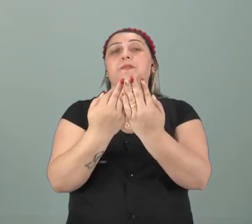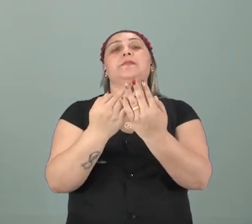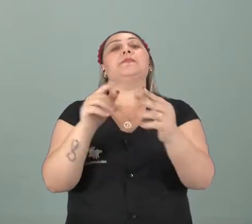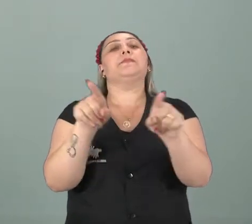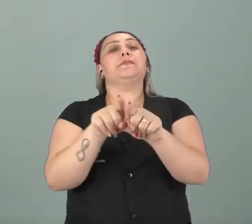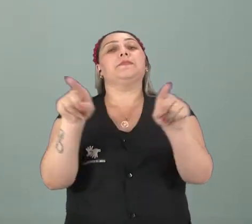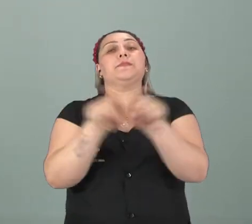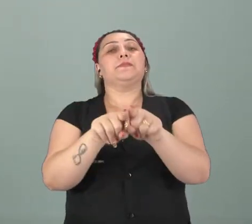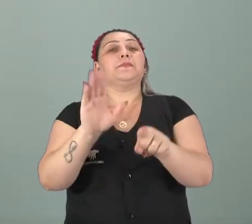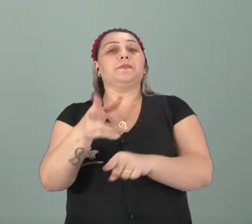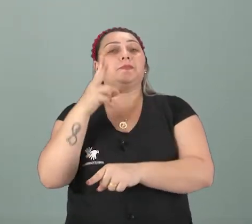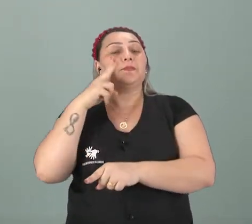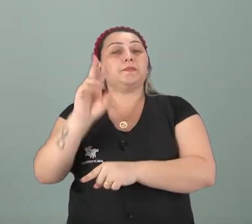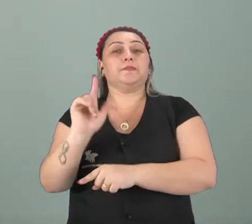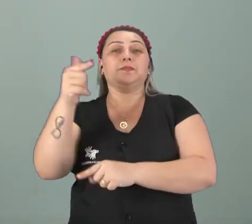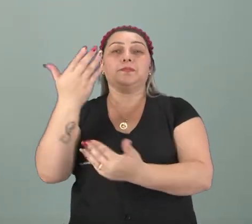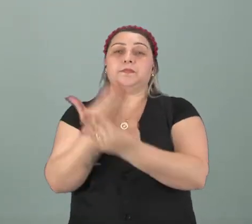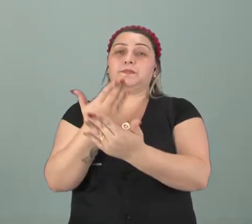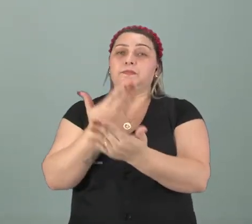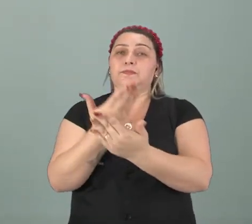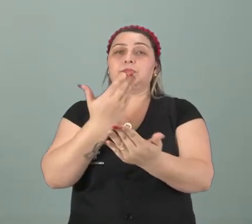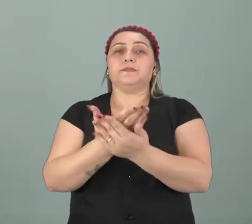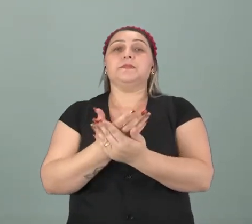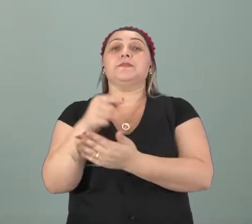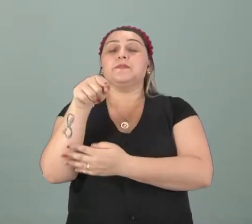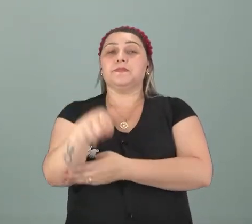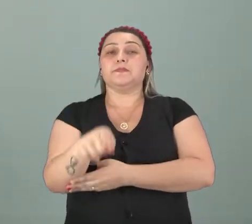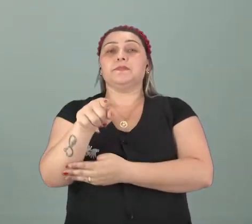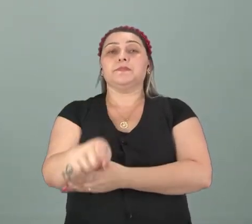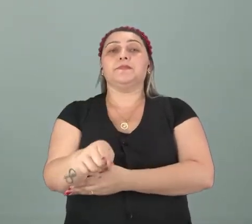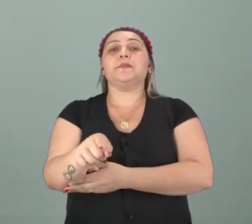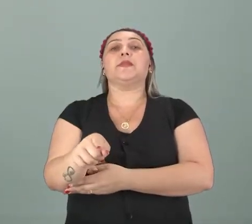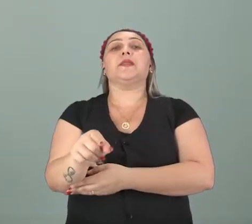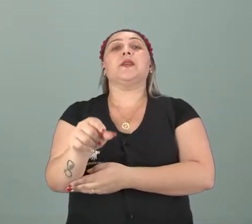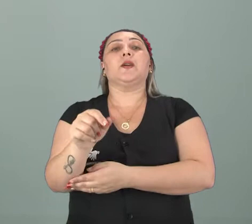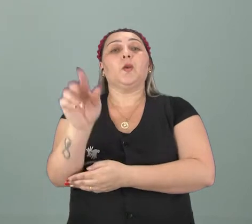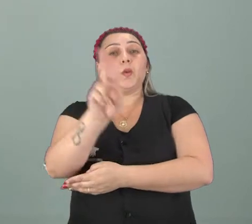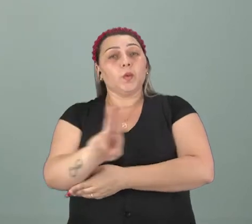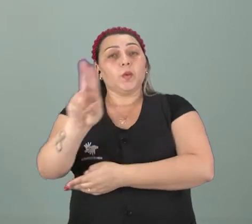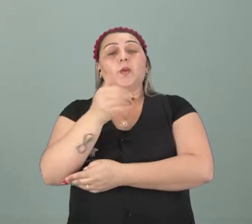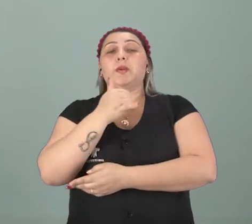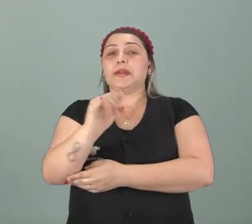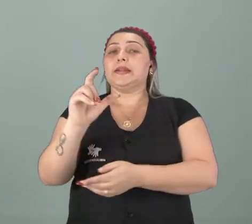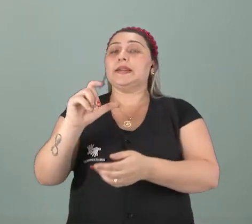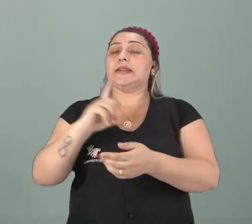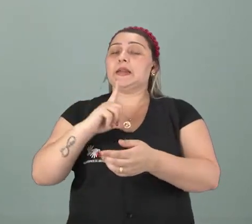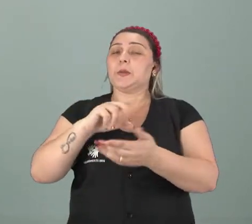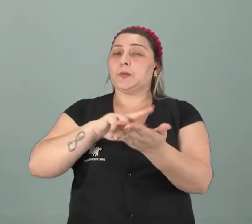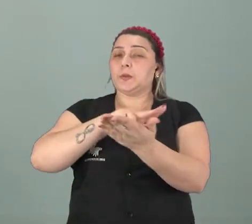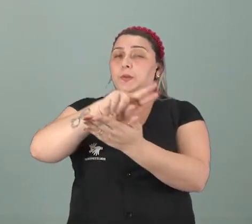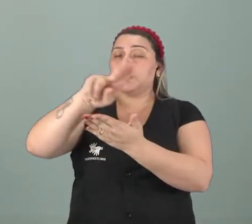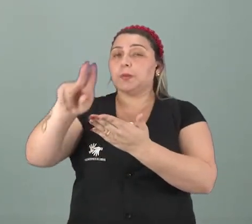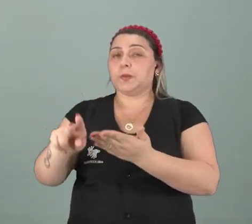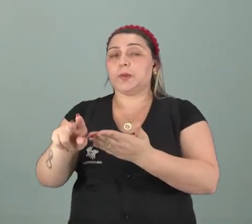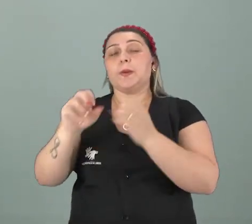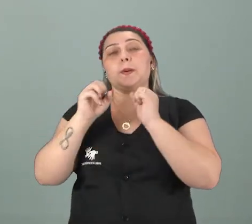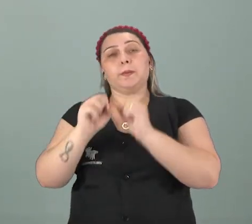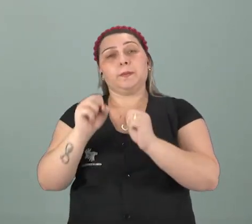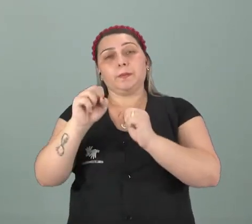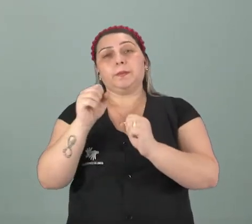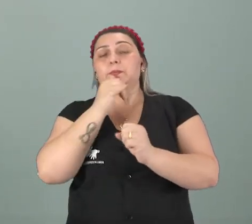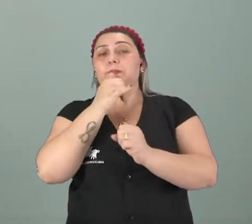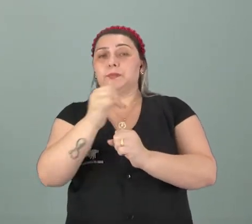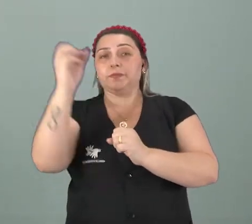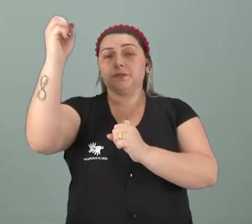outro lado, nós já também vimos isso em outras aulas, que para você gerar energia elétrica, você tem diversos processos, né? Você pode gerar